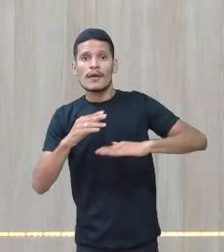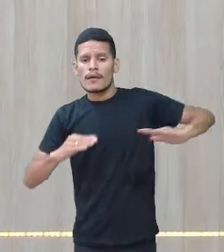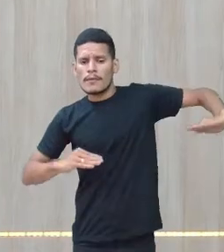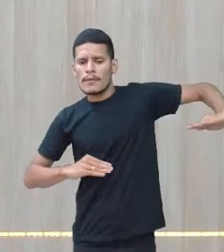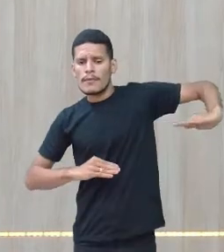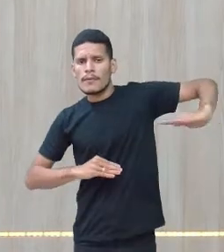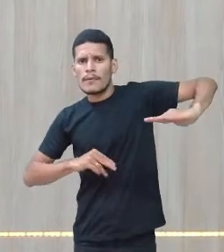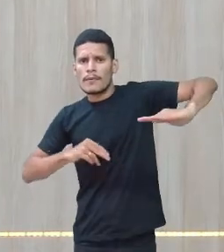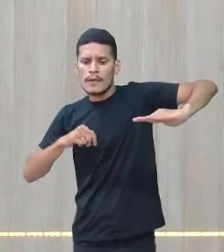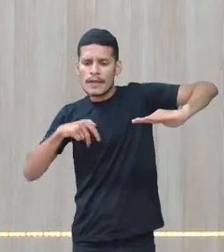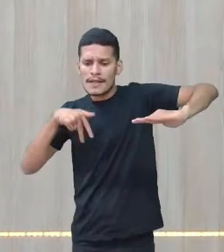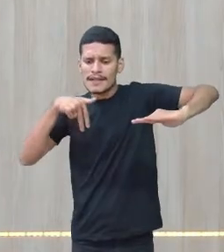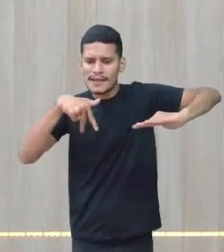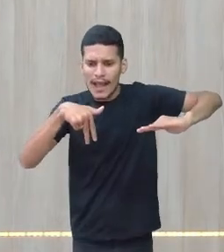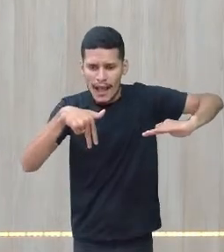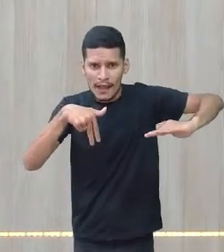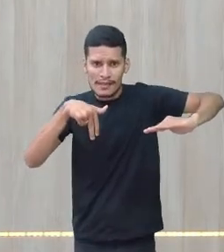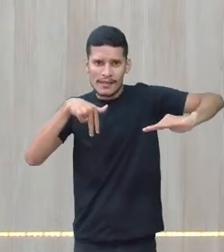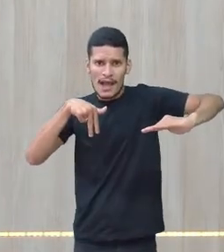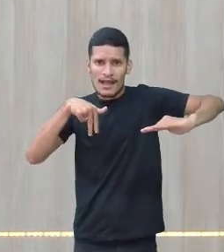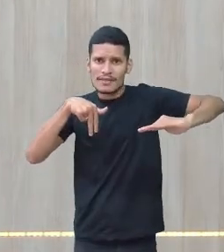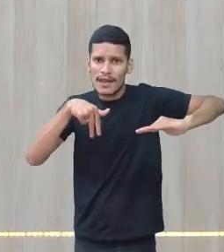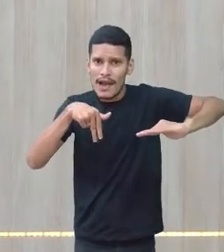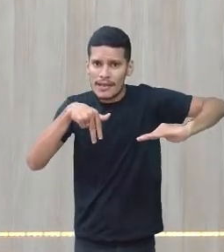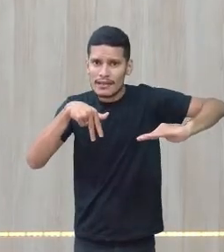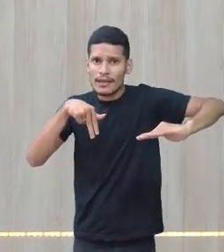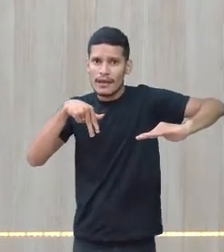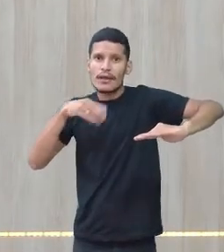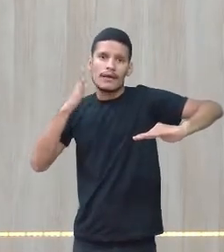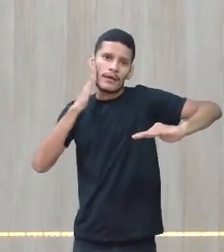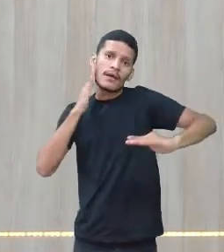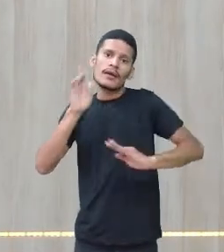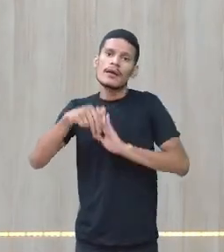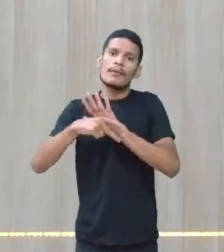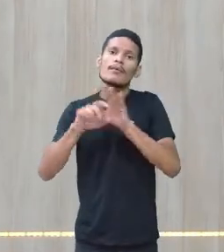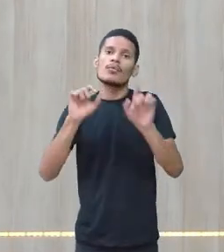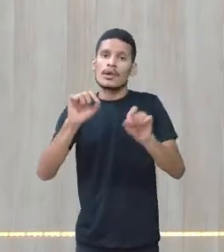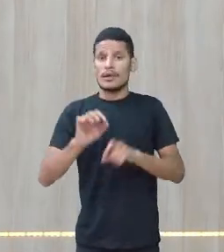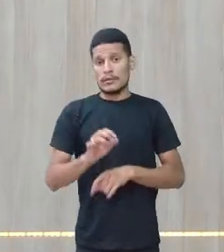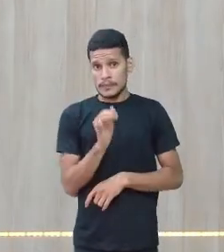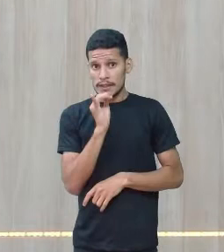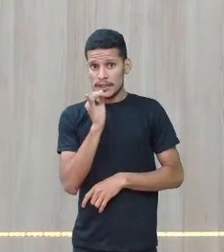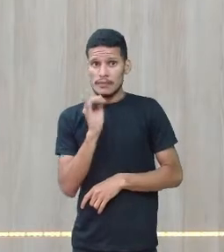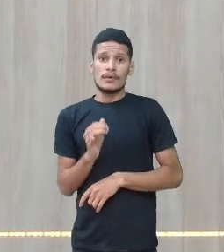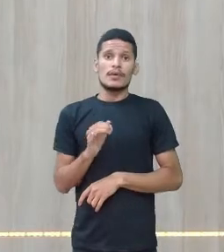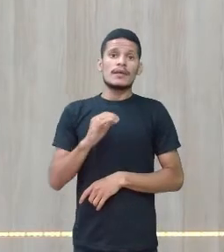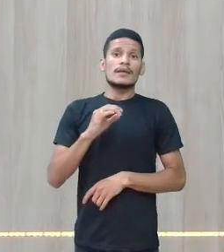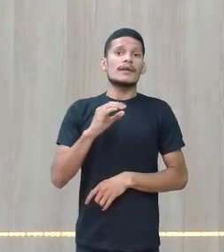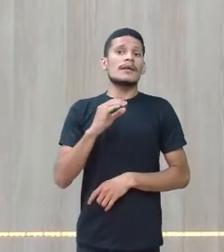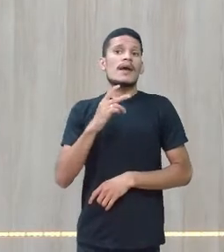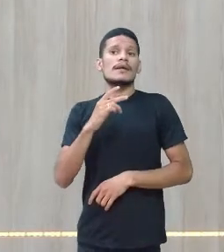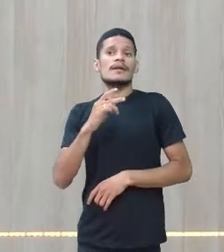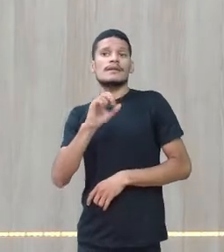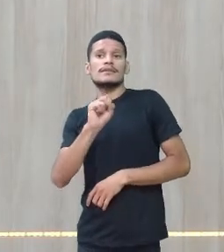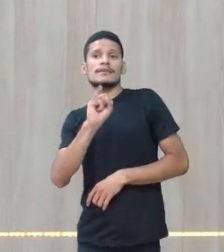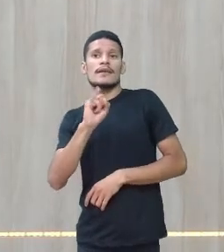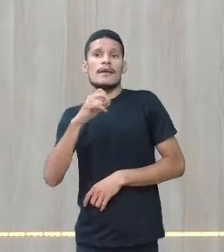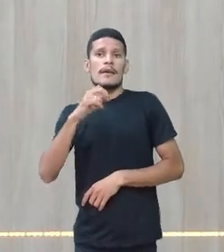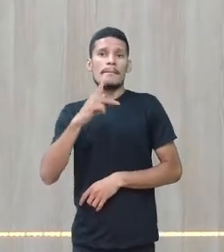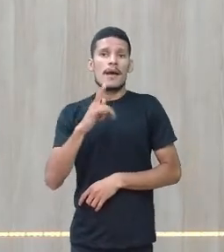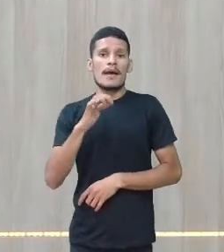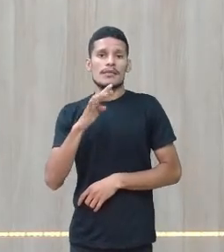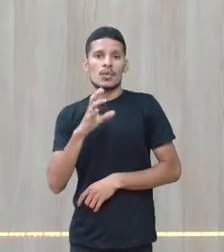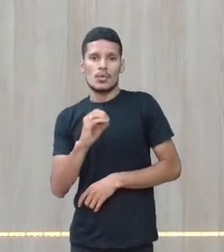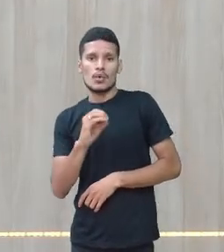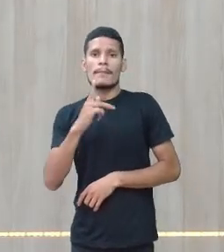passar, não dá, aquele pensamento de ir ou não, então seria a questão aí desse simpático e parasimpático. Um estimulando